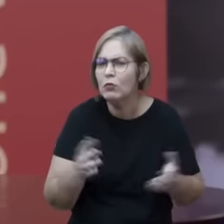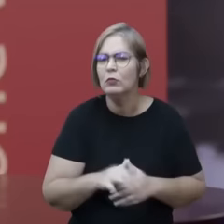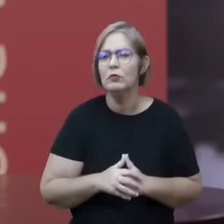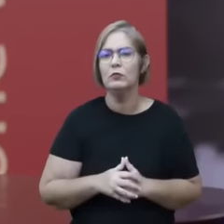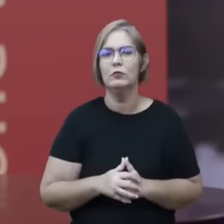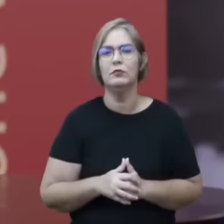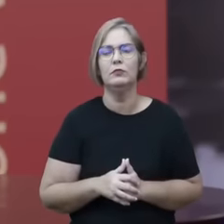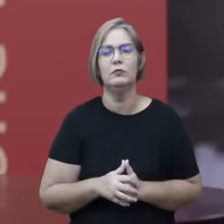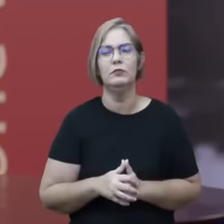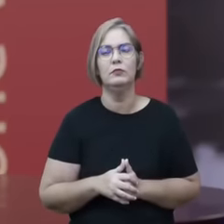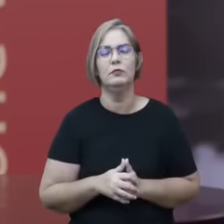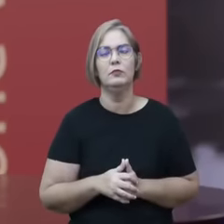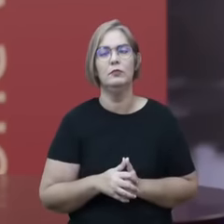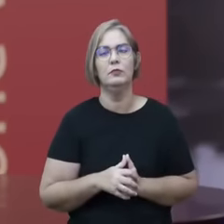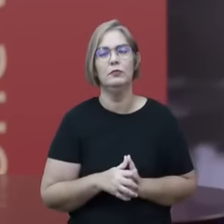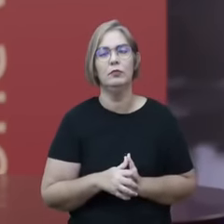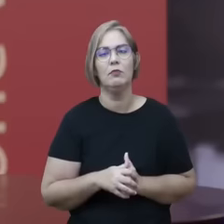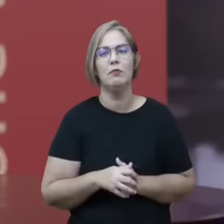Exato.